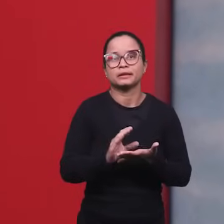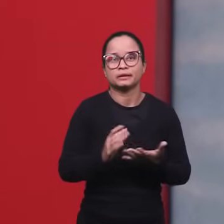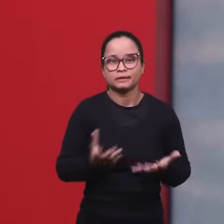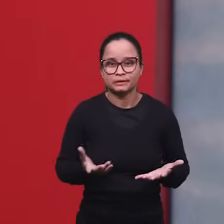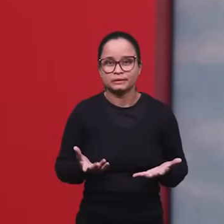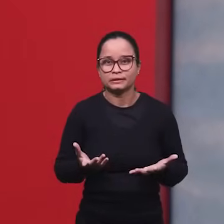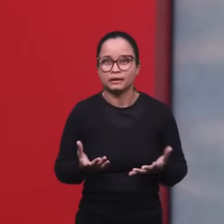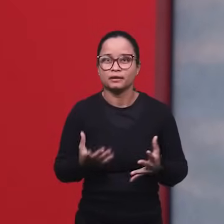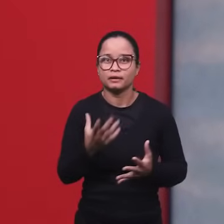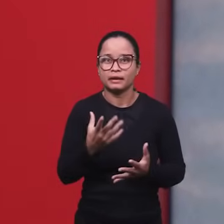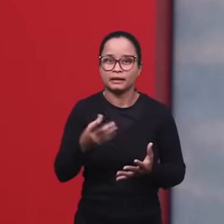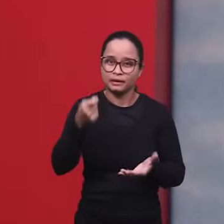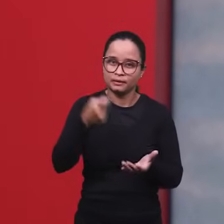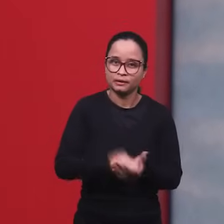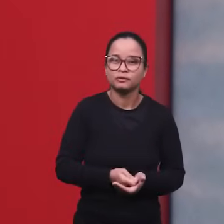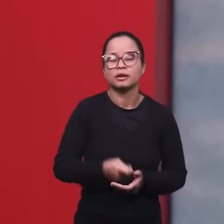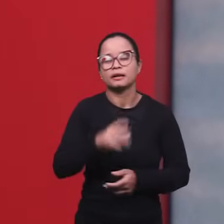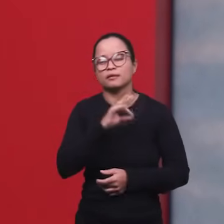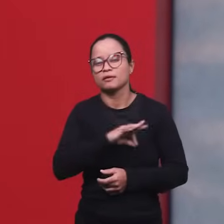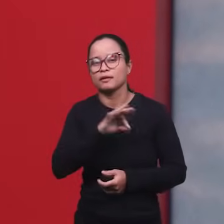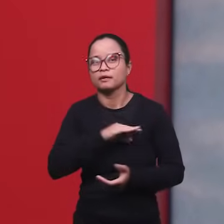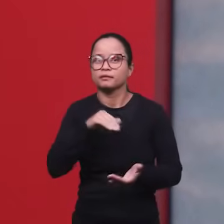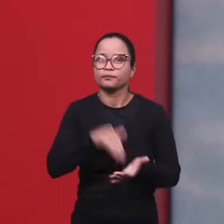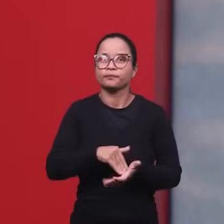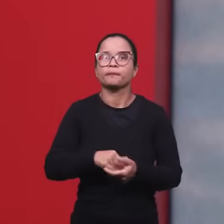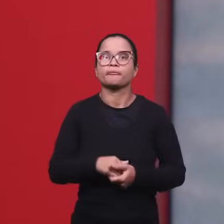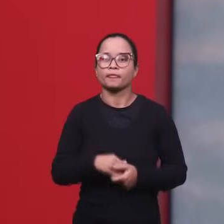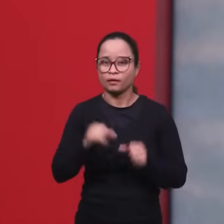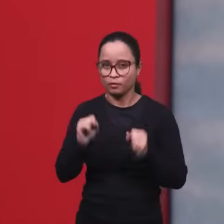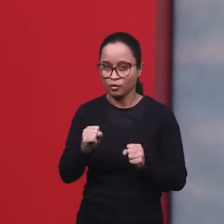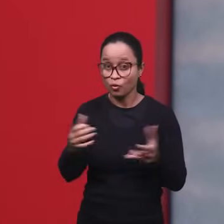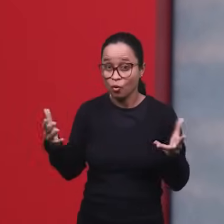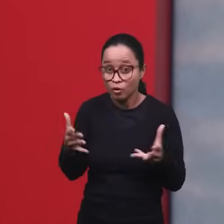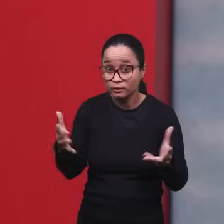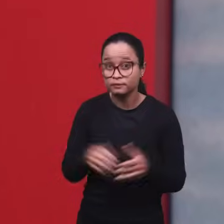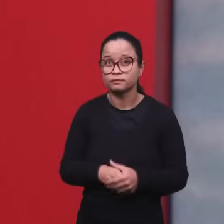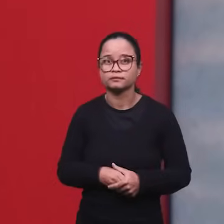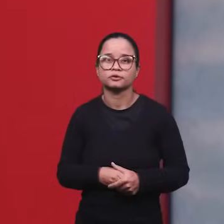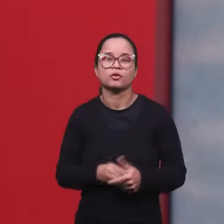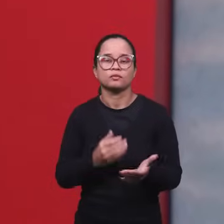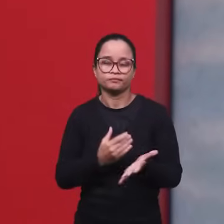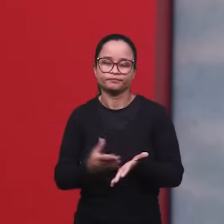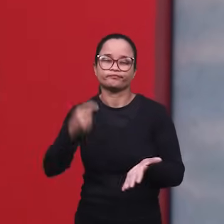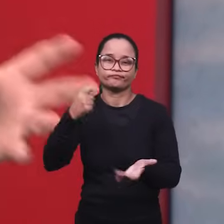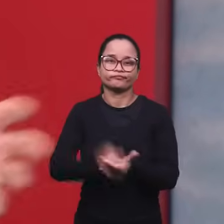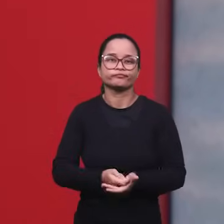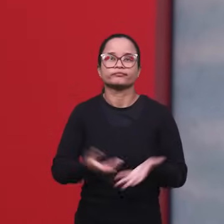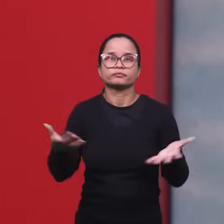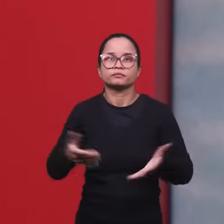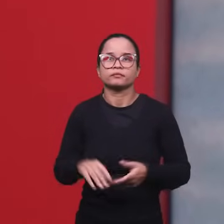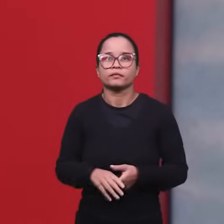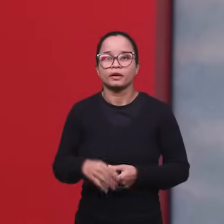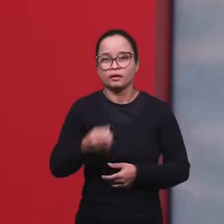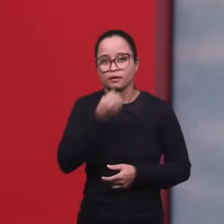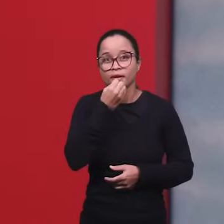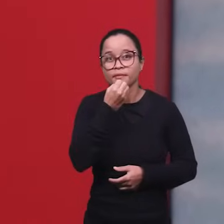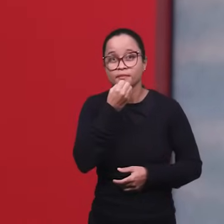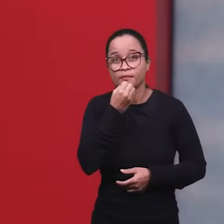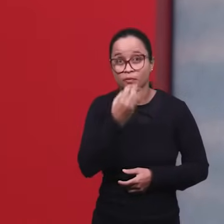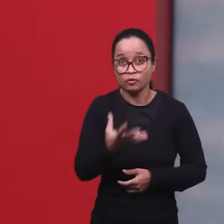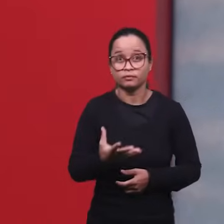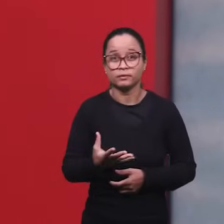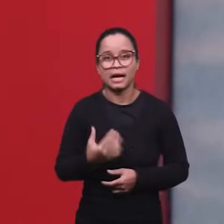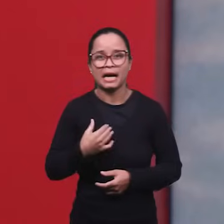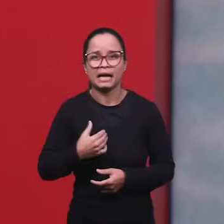a contribuição, nem que seja em cima do salário mínimo, gente. Se é isso que eu posso hoje, então vai ser em cima do salário mínimo. Mas eu vejo sempre como benéfica. Eu não